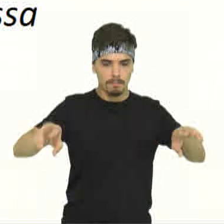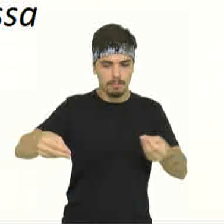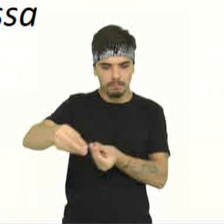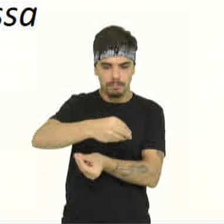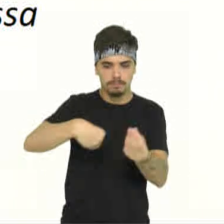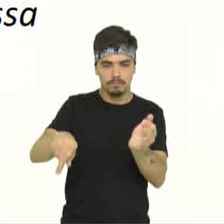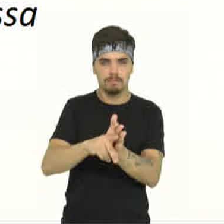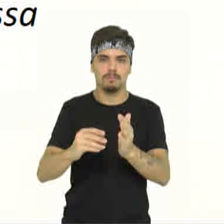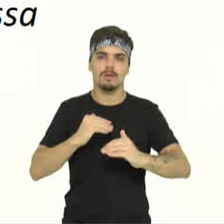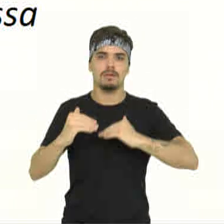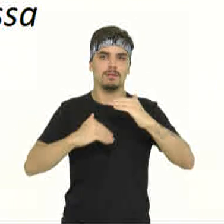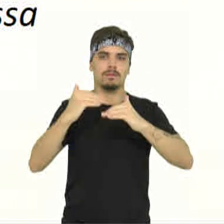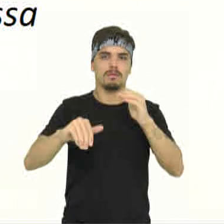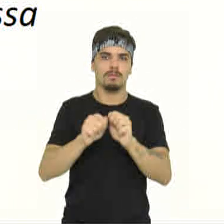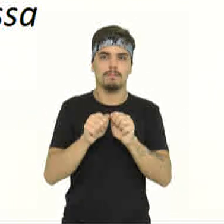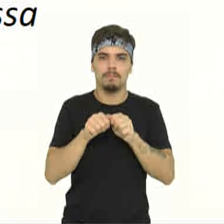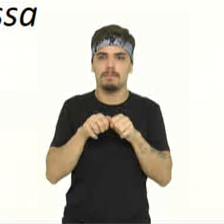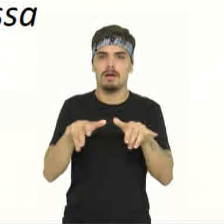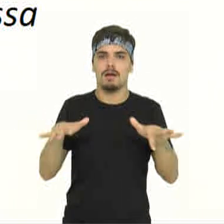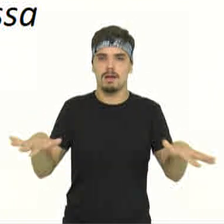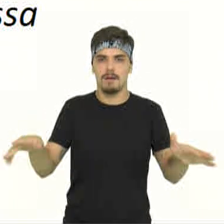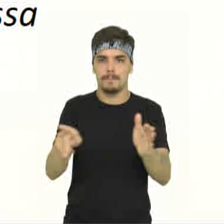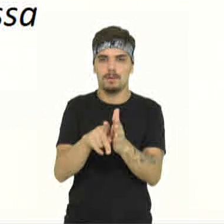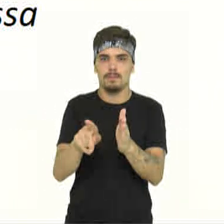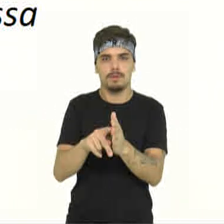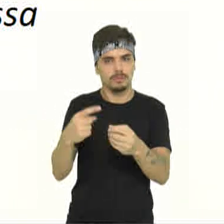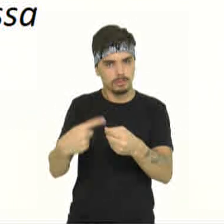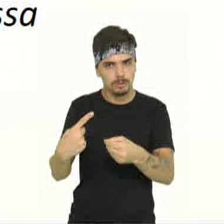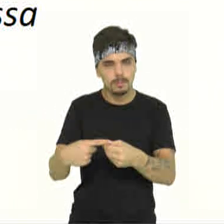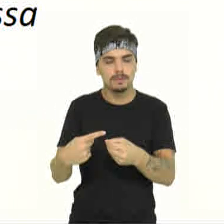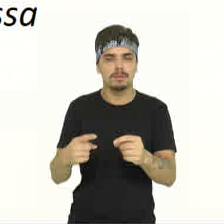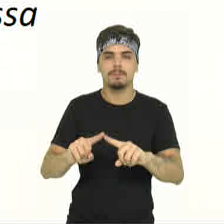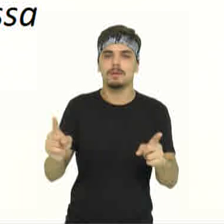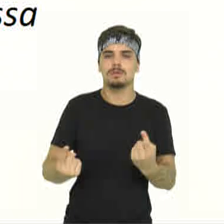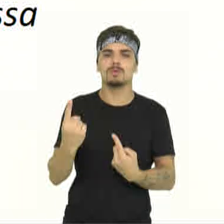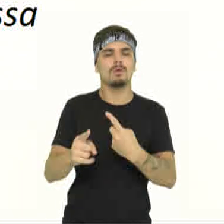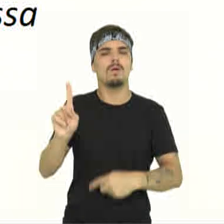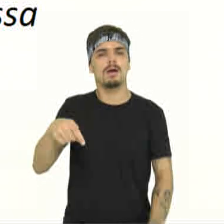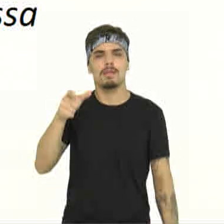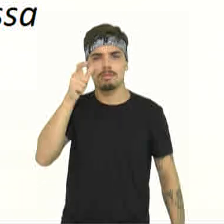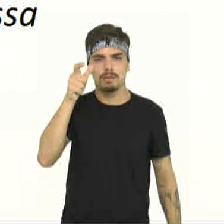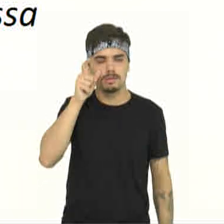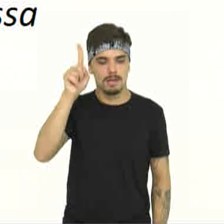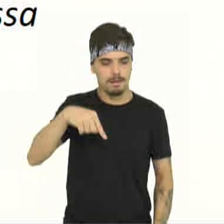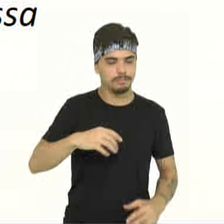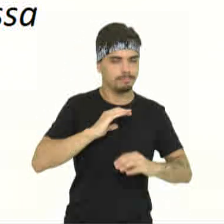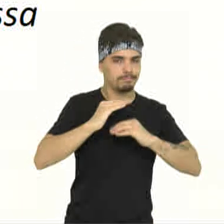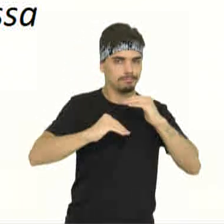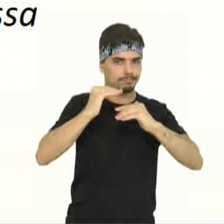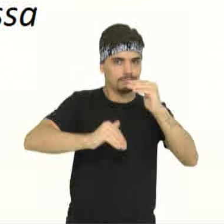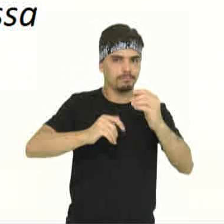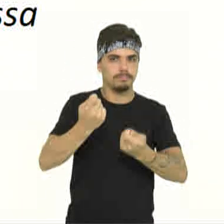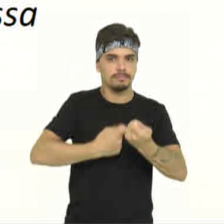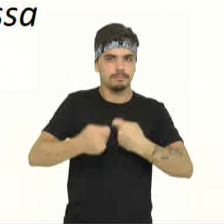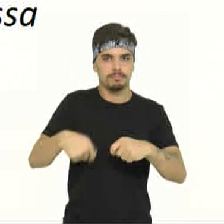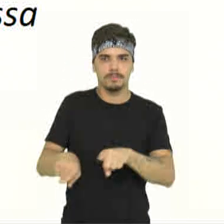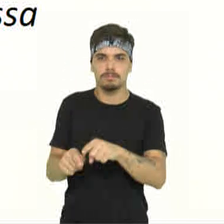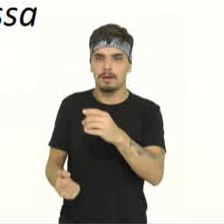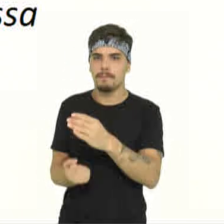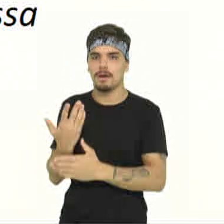no desenvolvimento das aglomerações urbanas, ou as cidades. Quais são esses interesses? Crescimento econômico, geração de